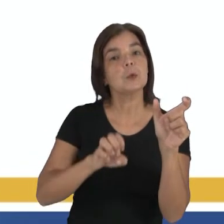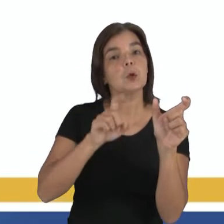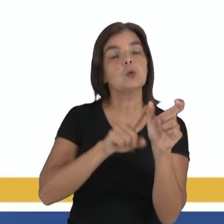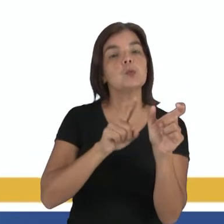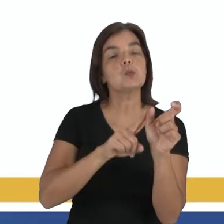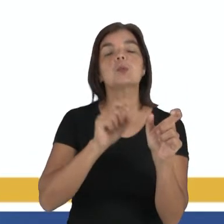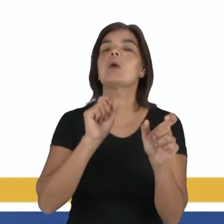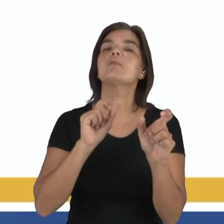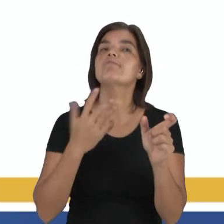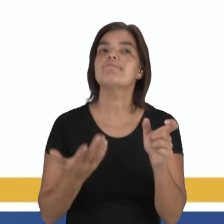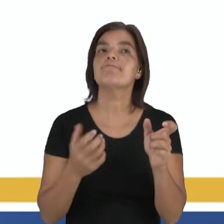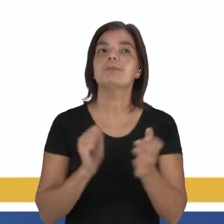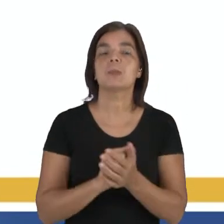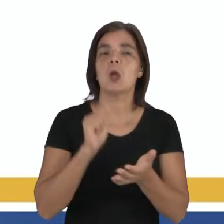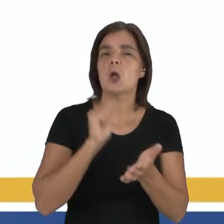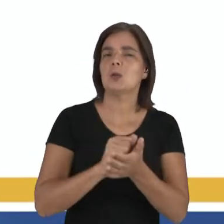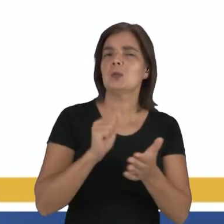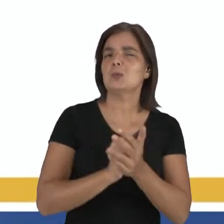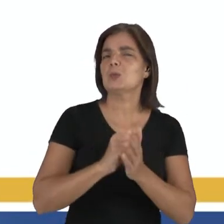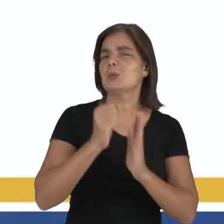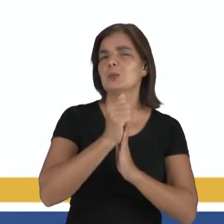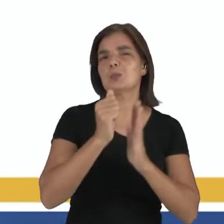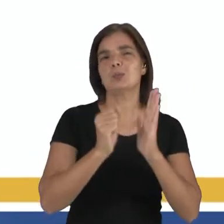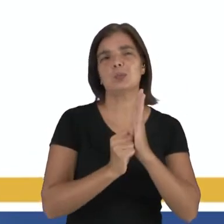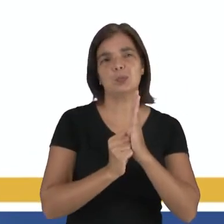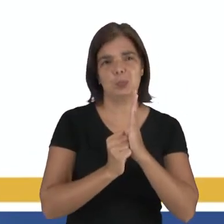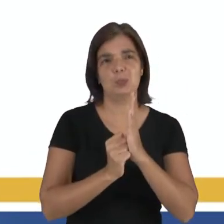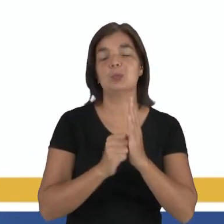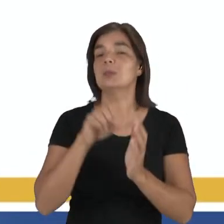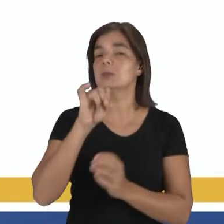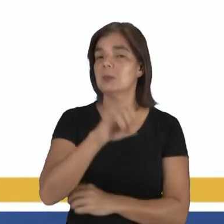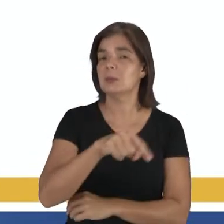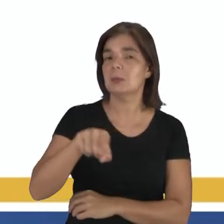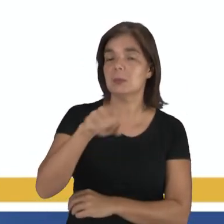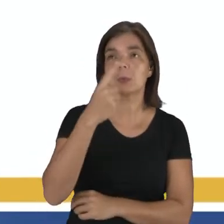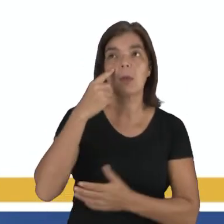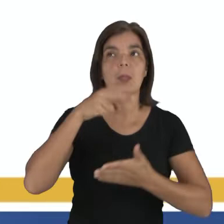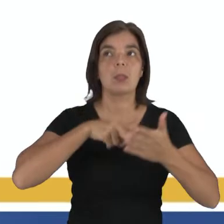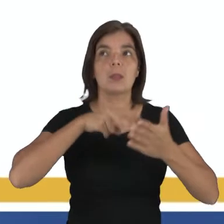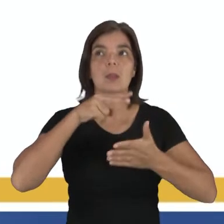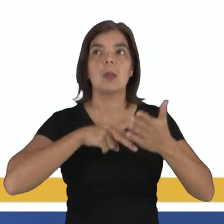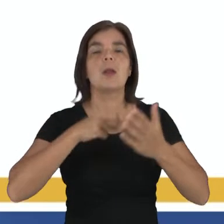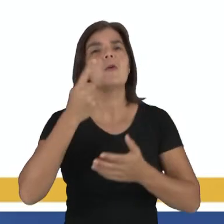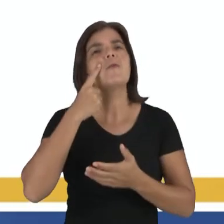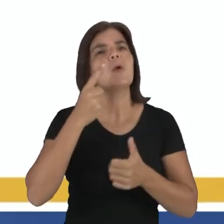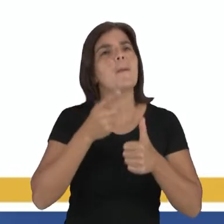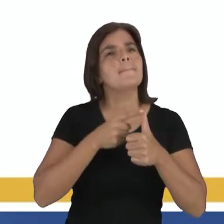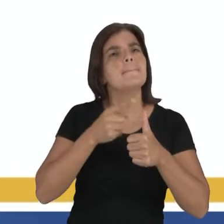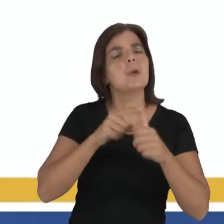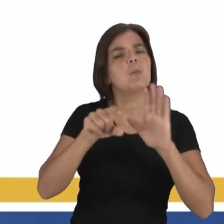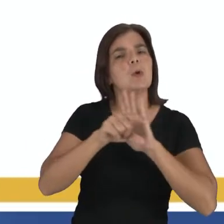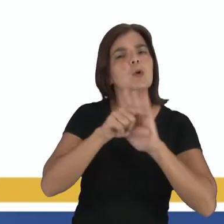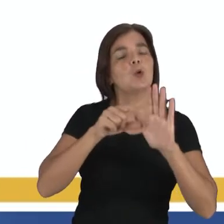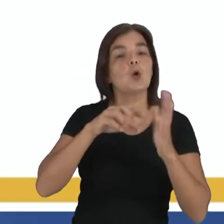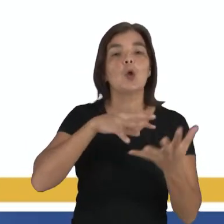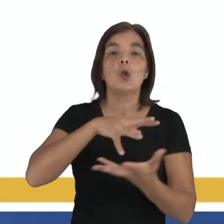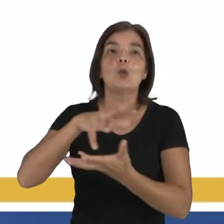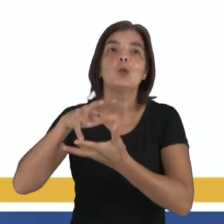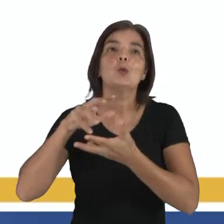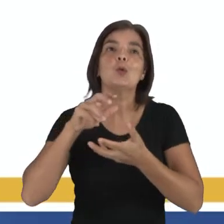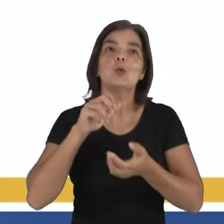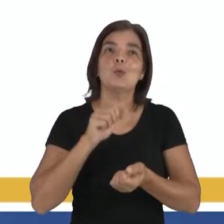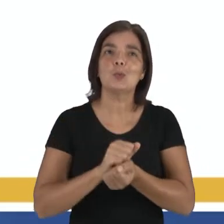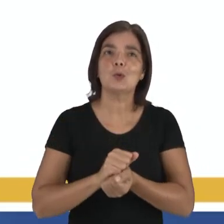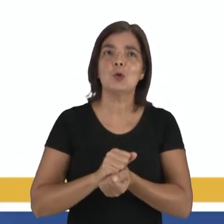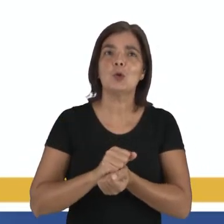poema escrito há muitos séculos. Se você está lendo, por exemplo, vamos ler o primeiro verso, no mundo non